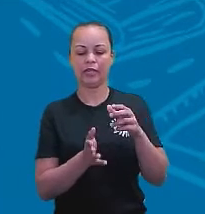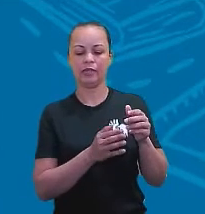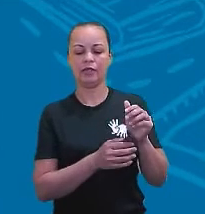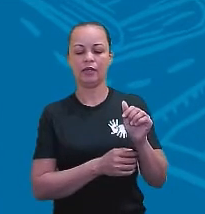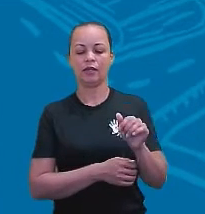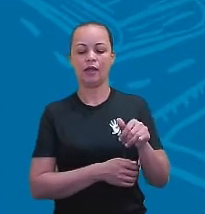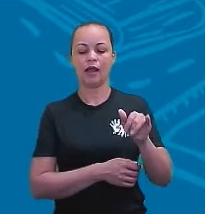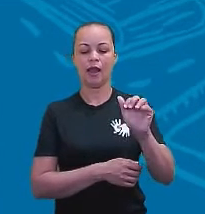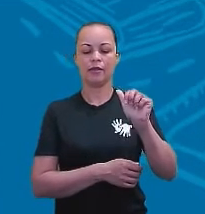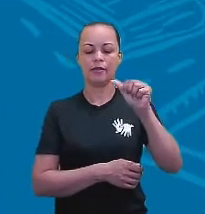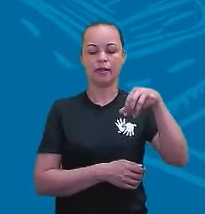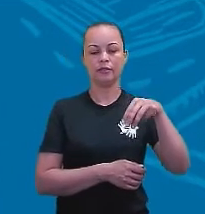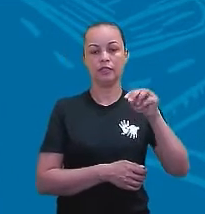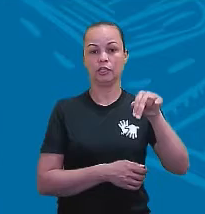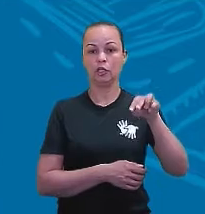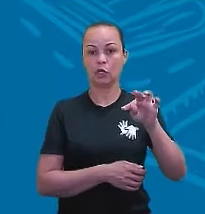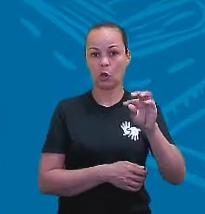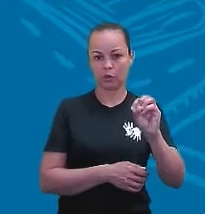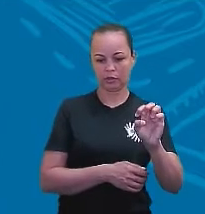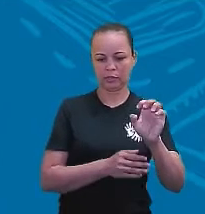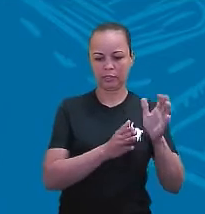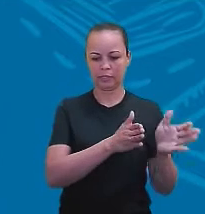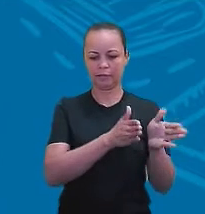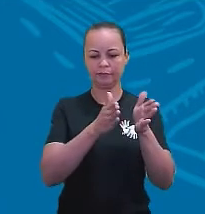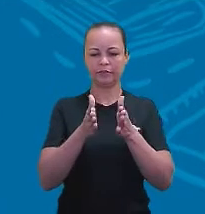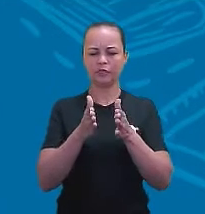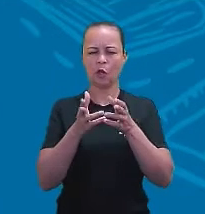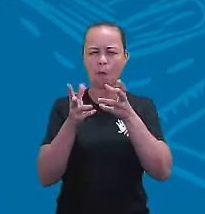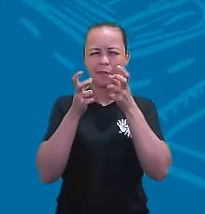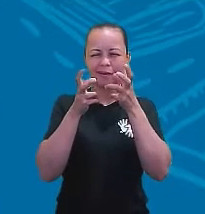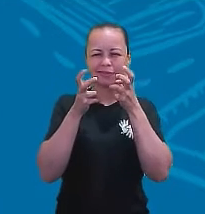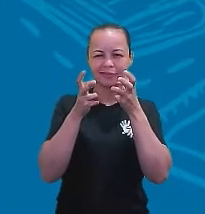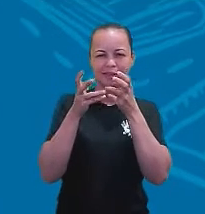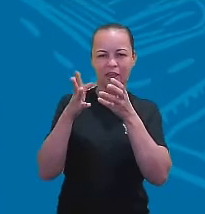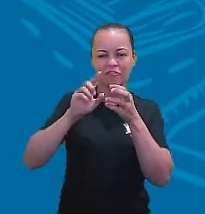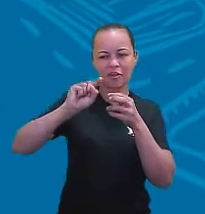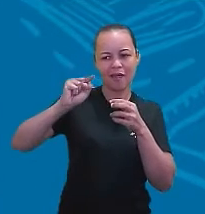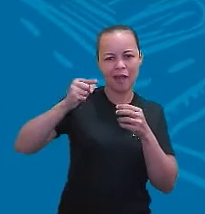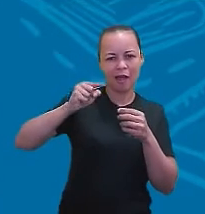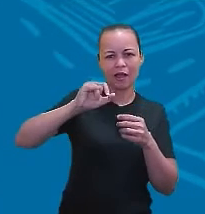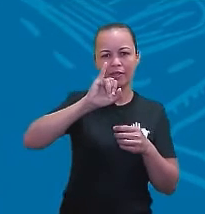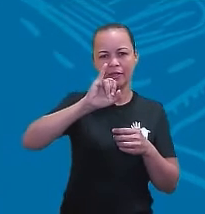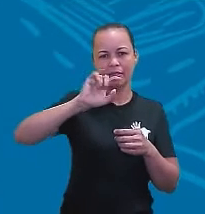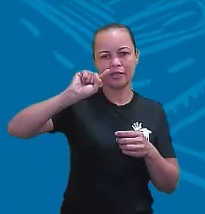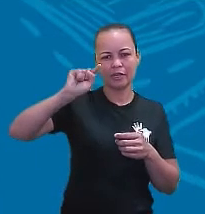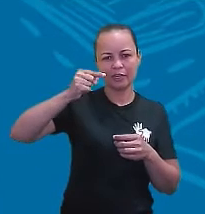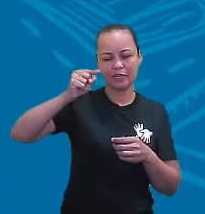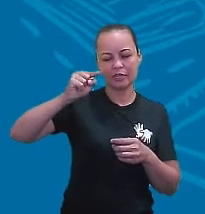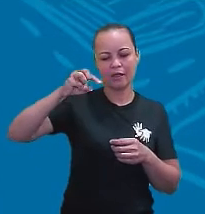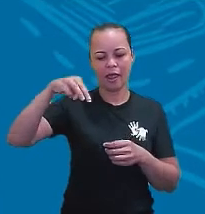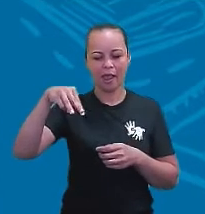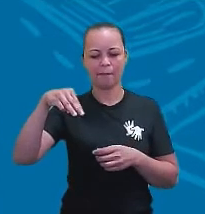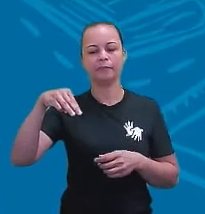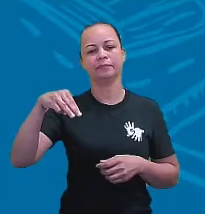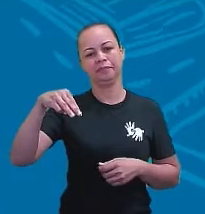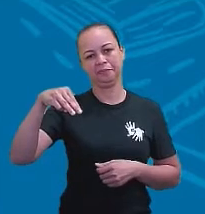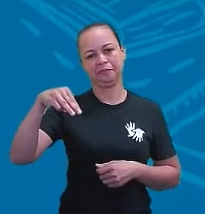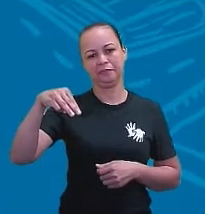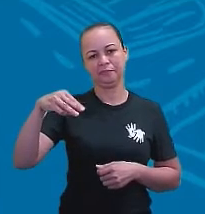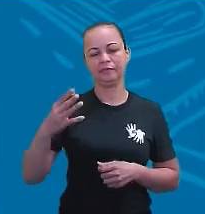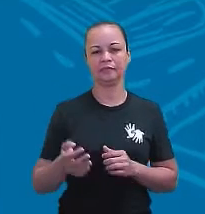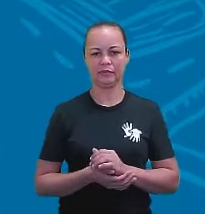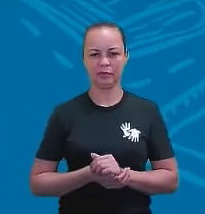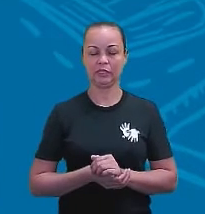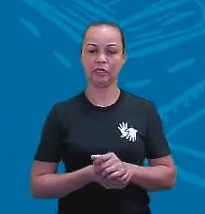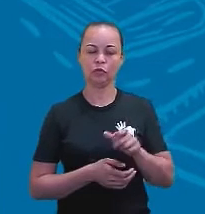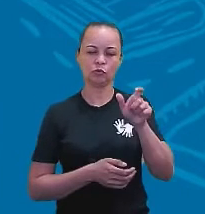a contração. I'm, parecidíssimo, como eu falei lá na afirmação, tá? É só juntar sujeito,